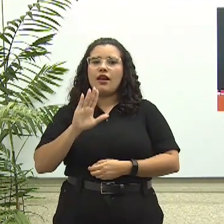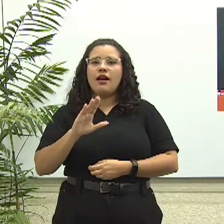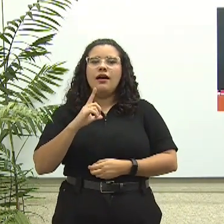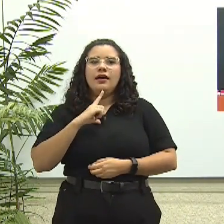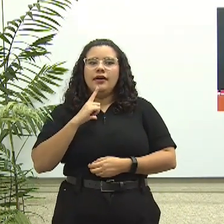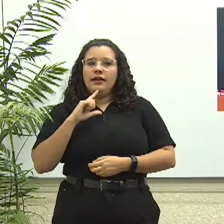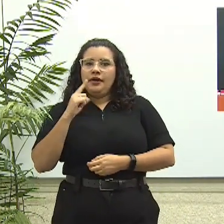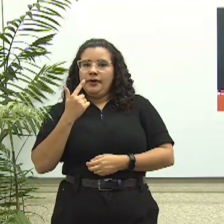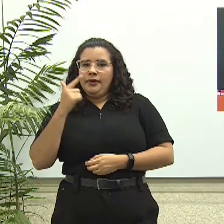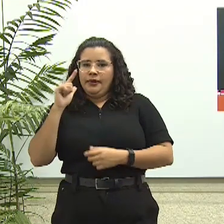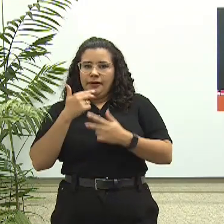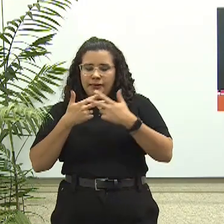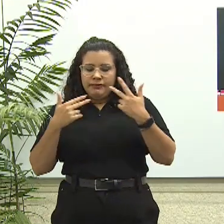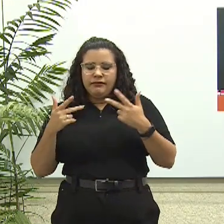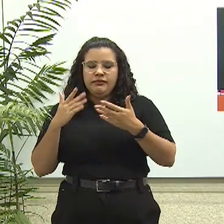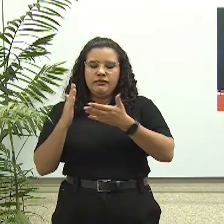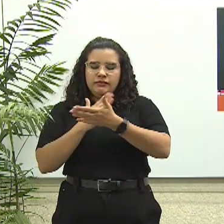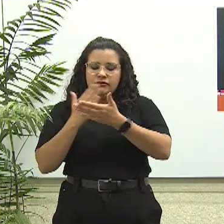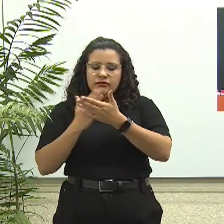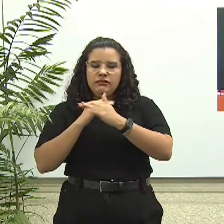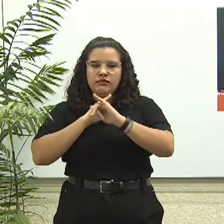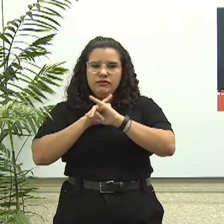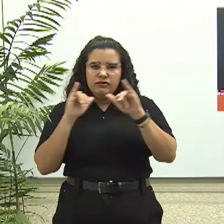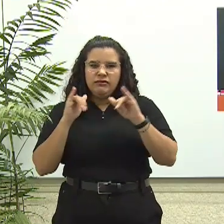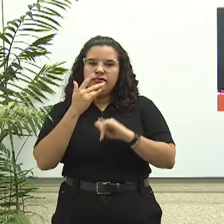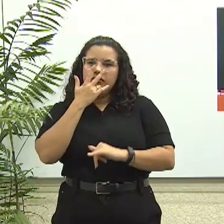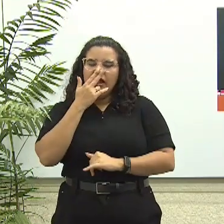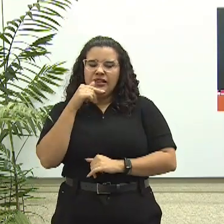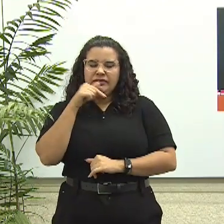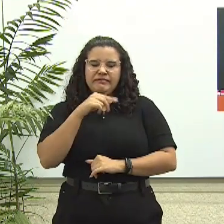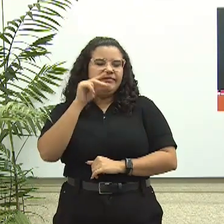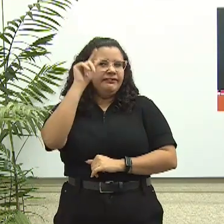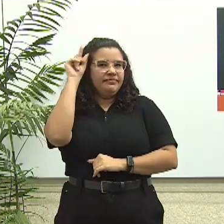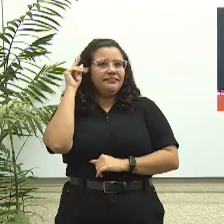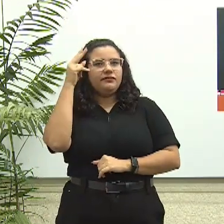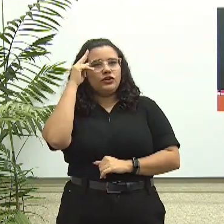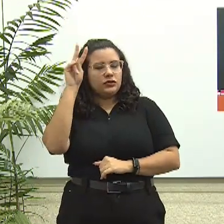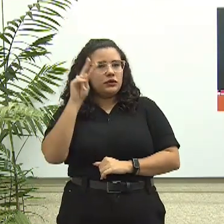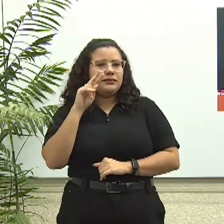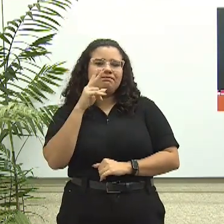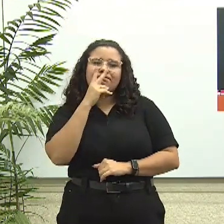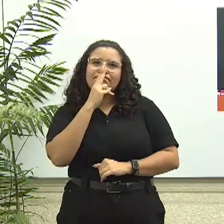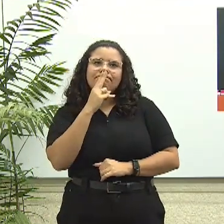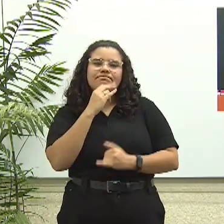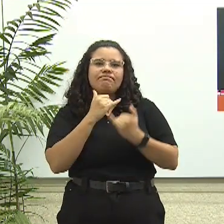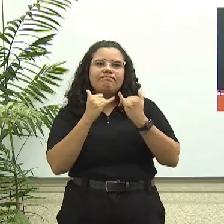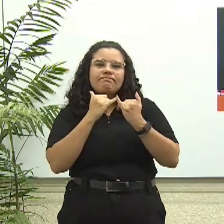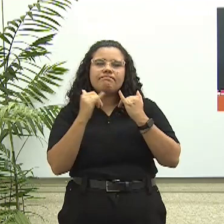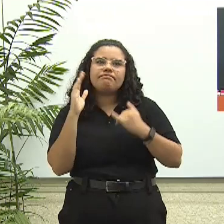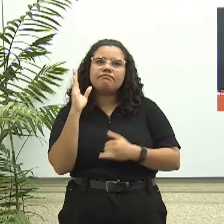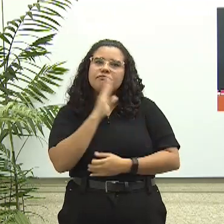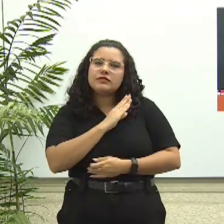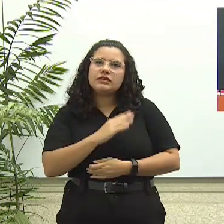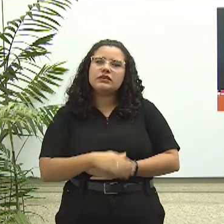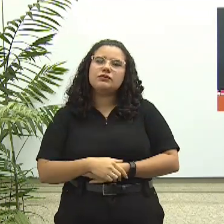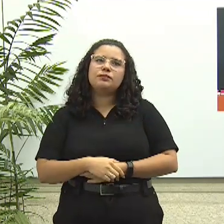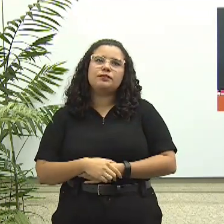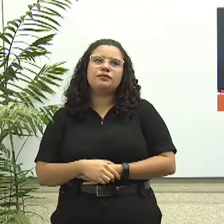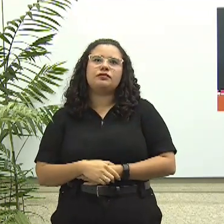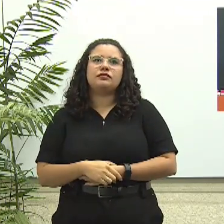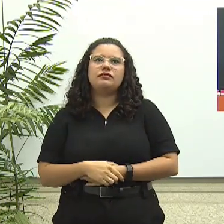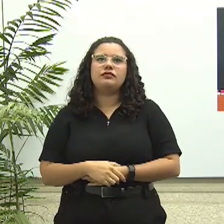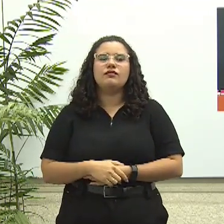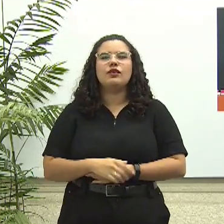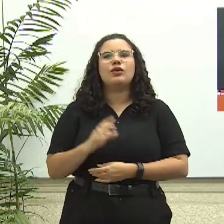coisa que eu acho que o livro e o colonialismo é Mais Cruel eh como eu posso colocar isso não que não tenha sido toda a a